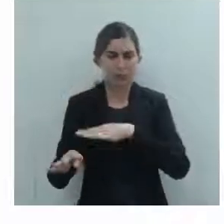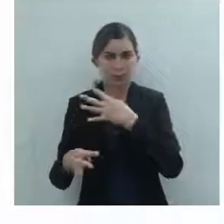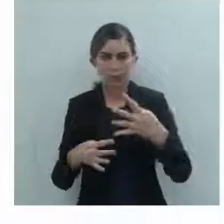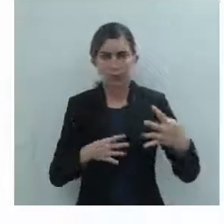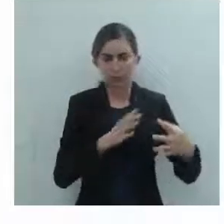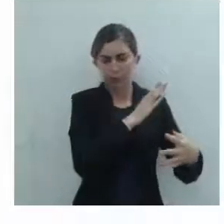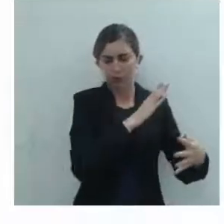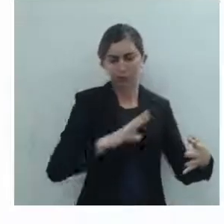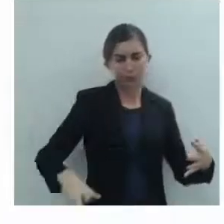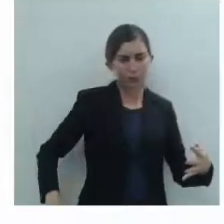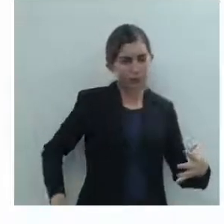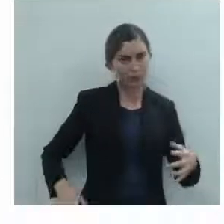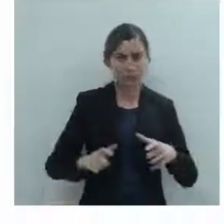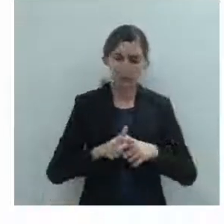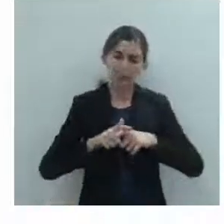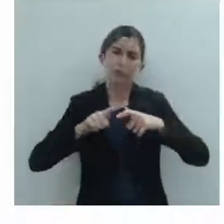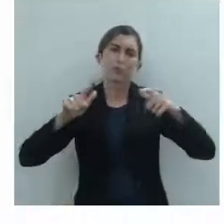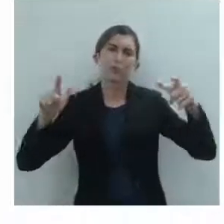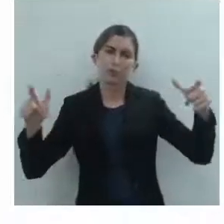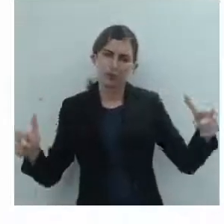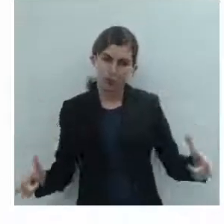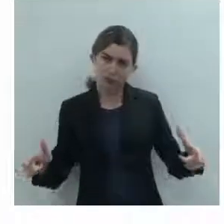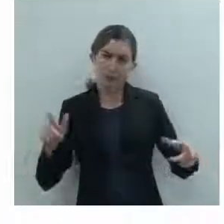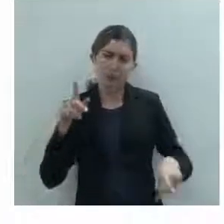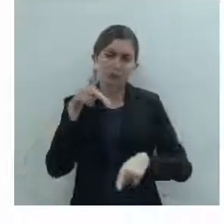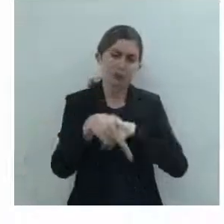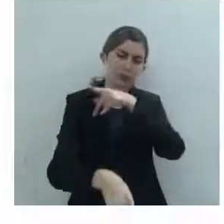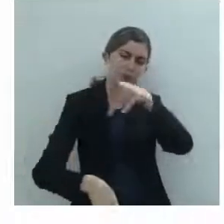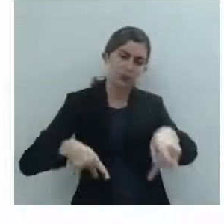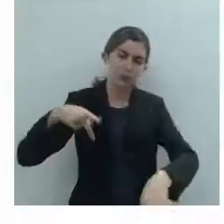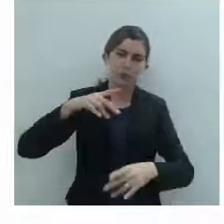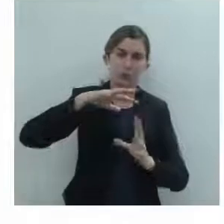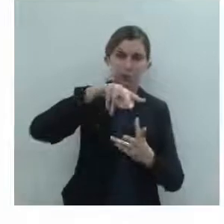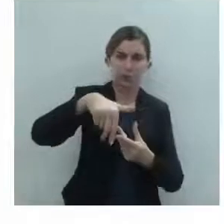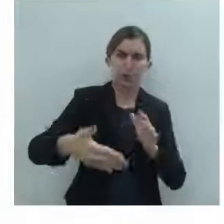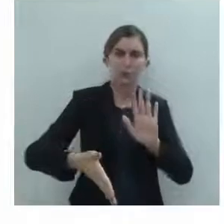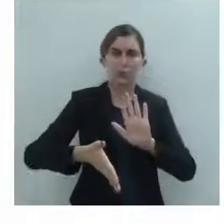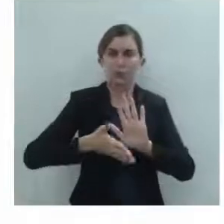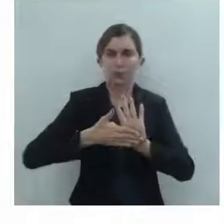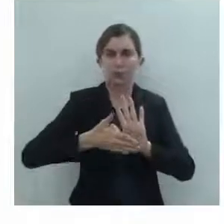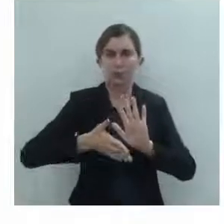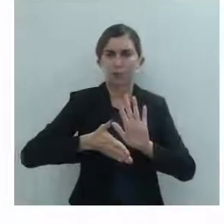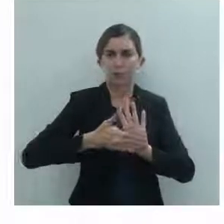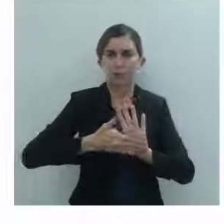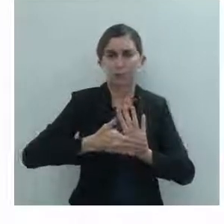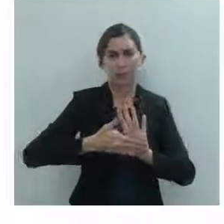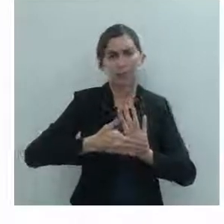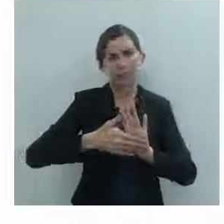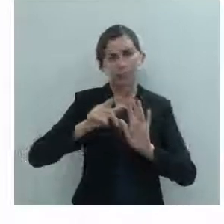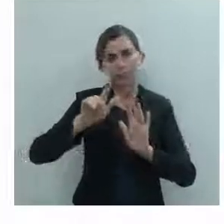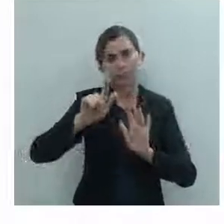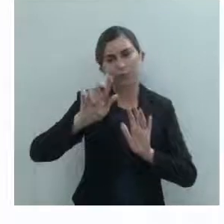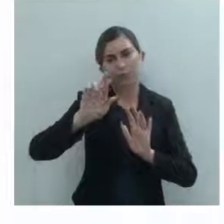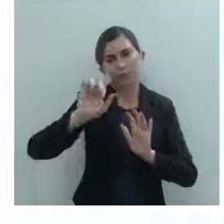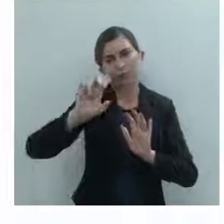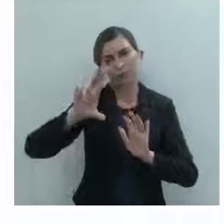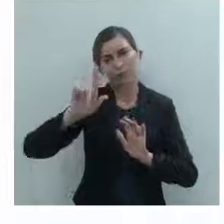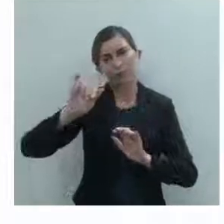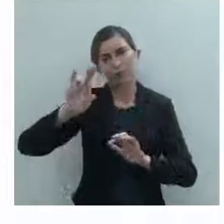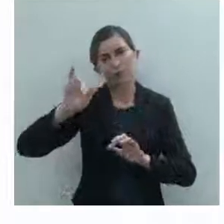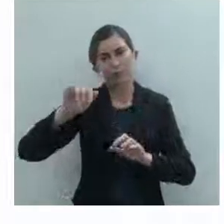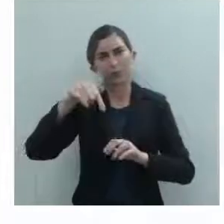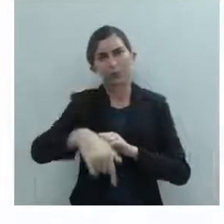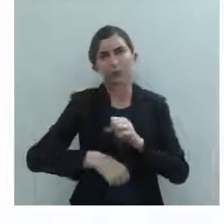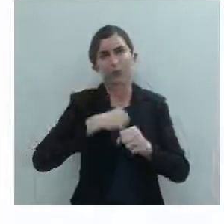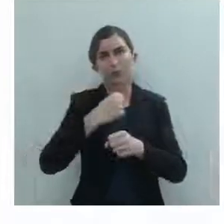adotado pela maioria dos povos no mundo como padrão também chamado de gregoriano diz que eu esse